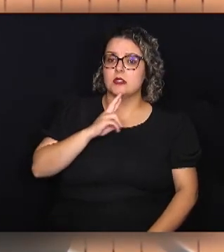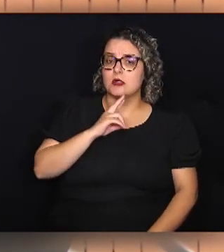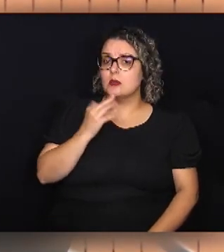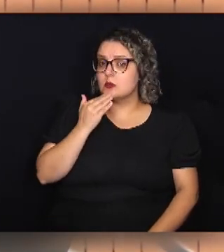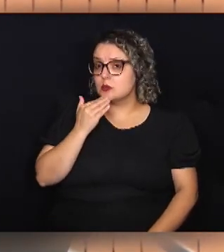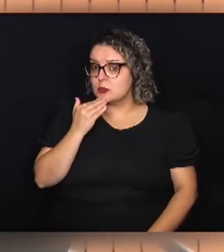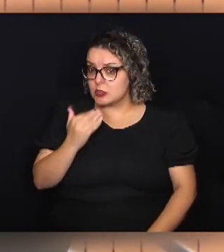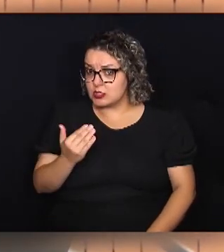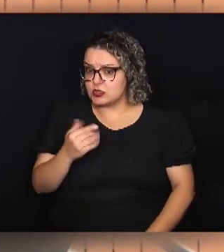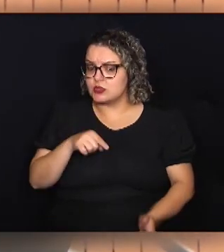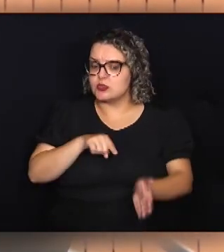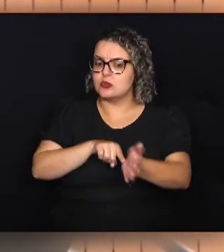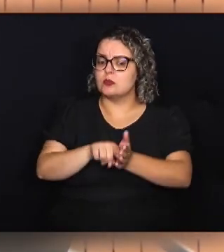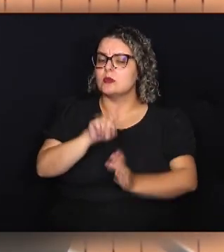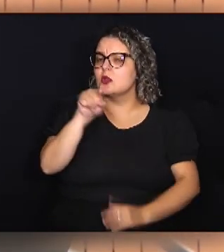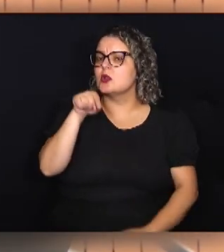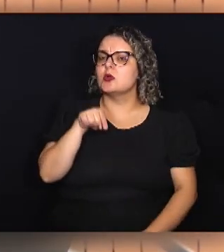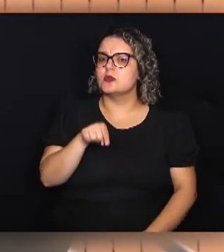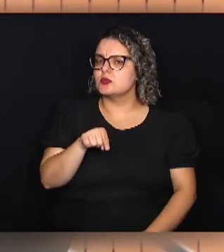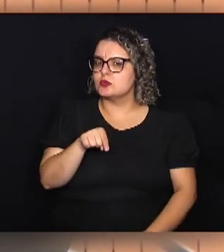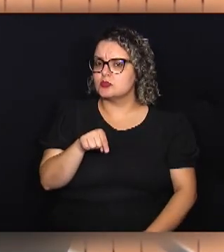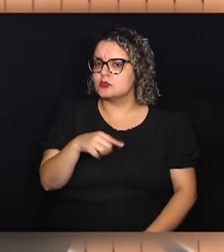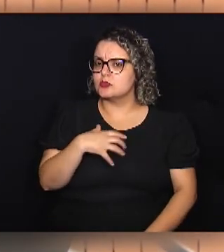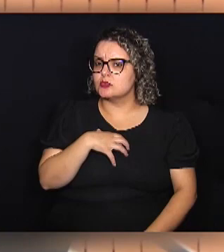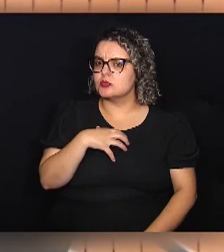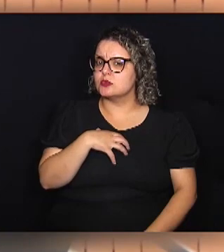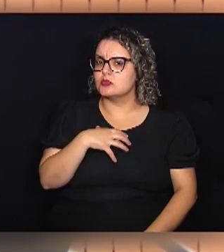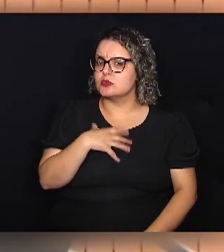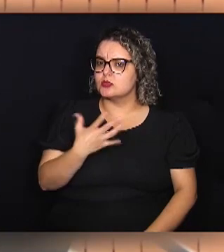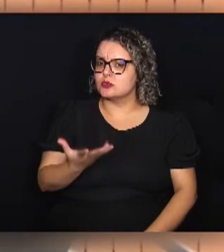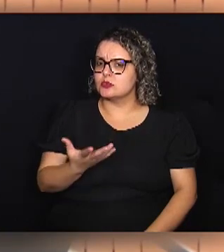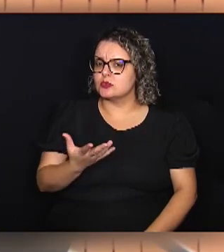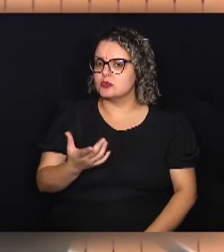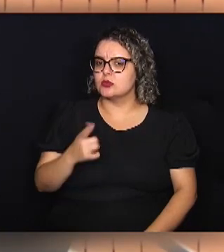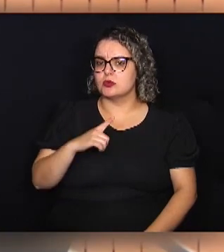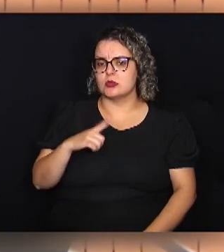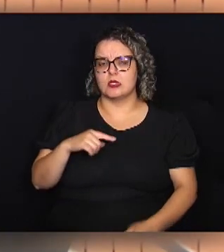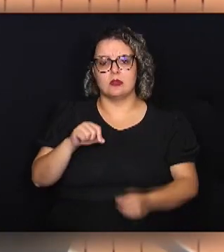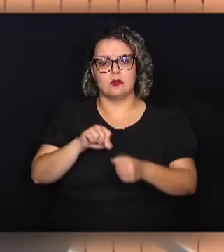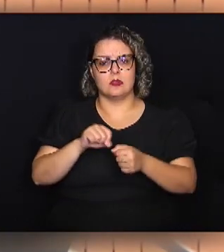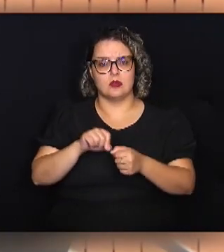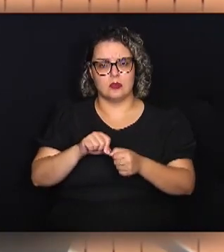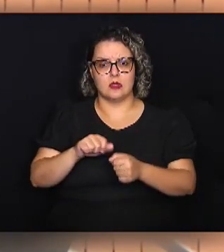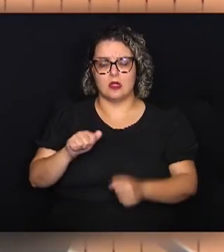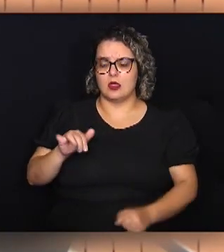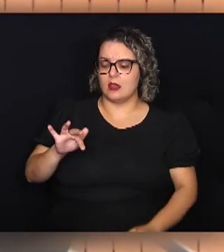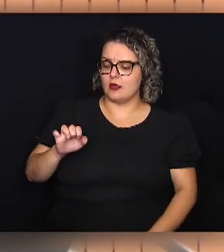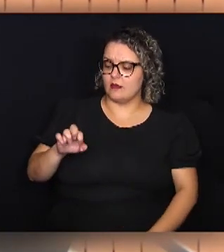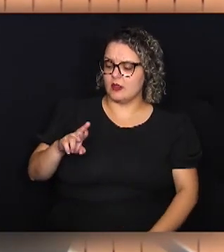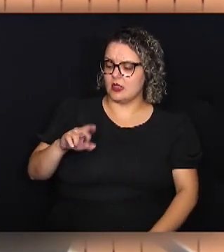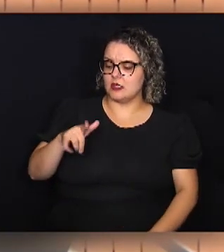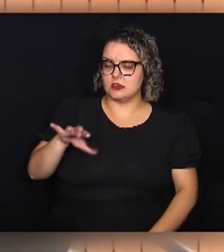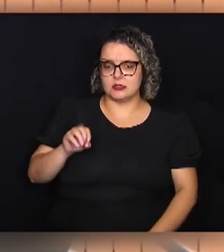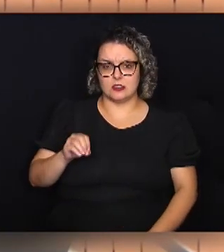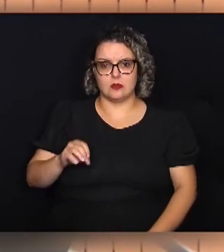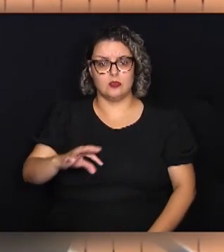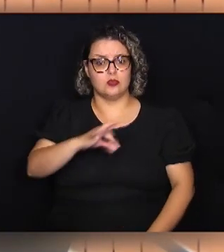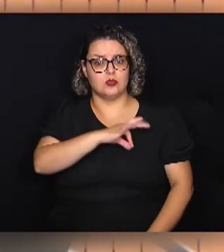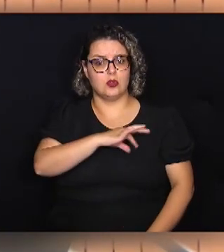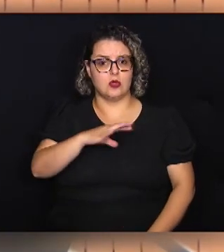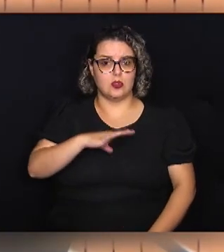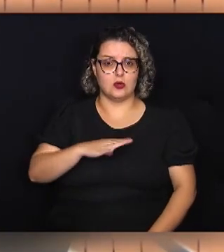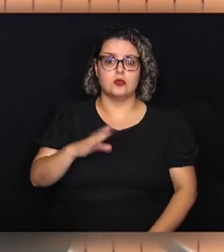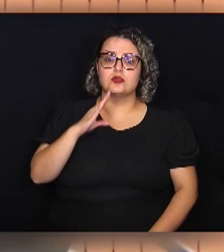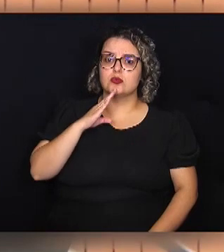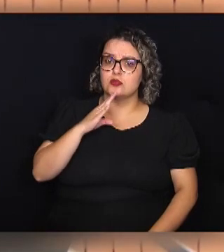solicitando e questionando o modo em que tem sido feito as aferições da Guarda Municipais nos bares